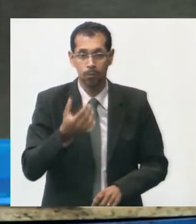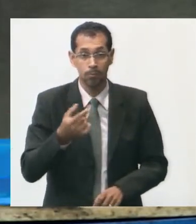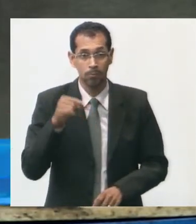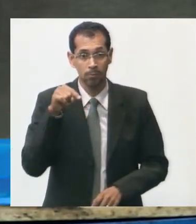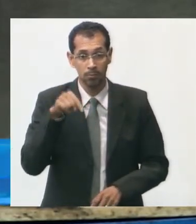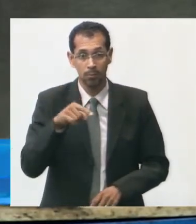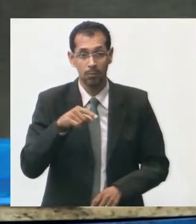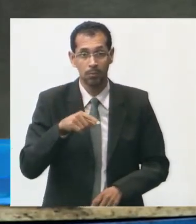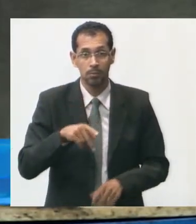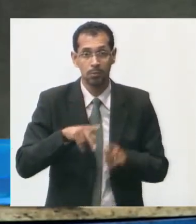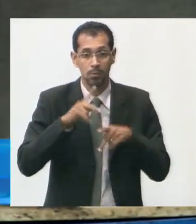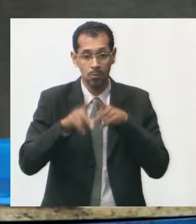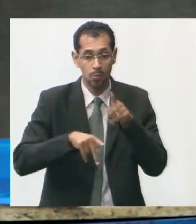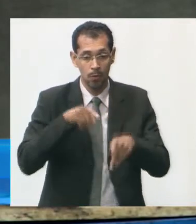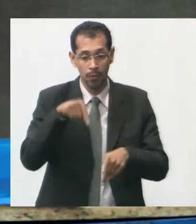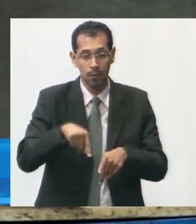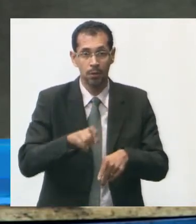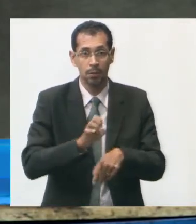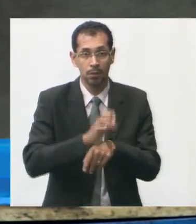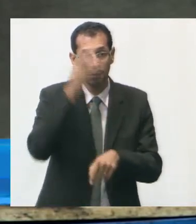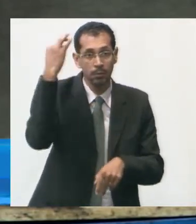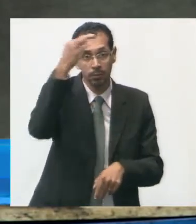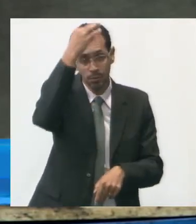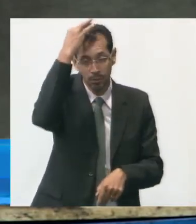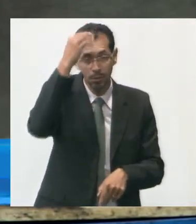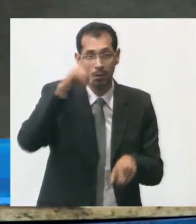para os moradores de Vitória, os moradores